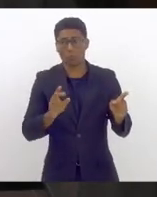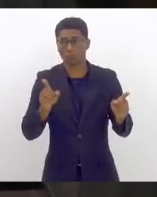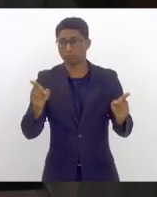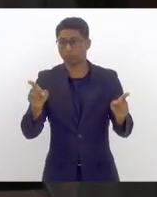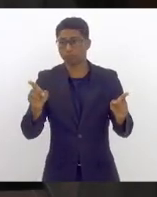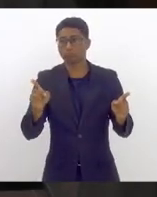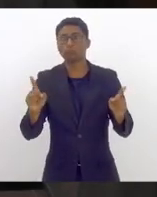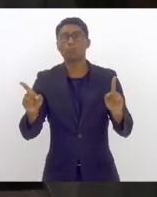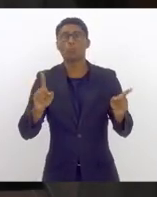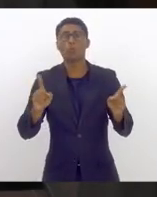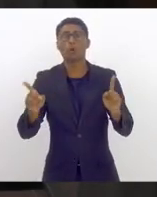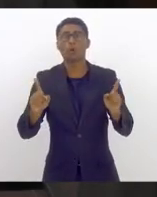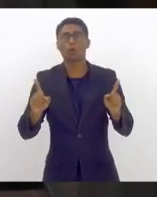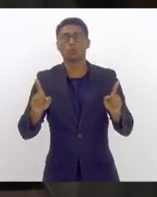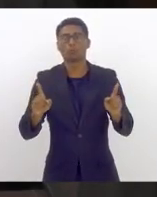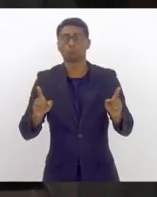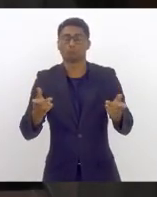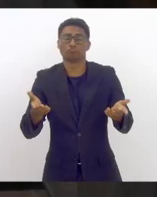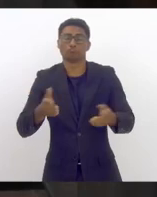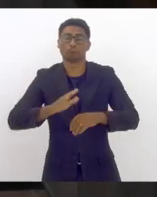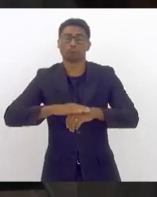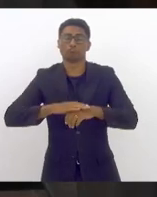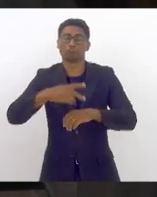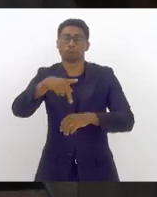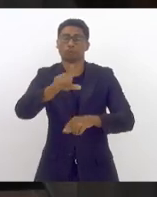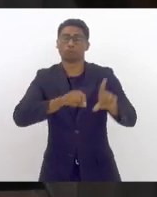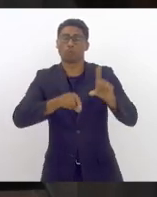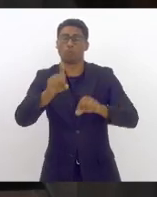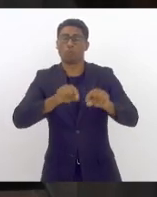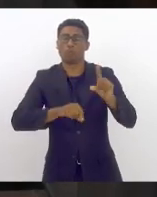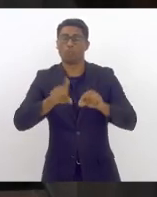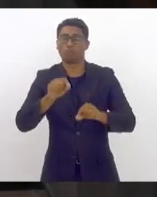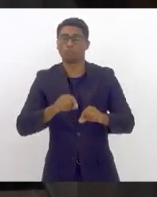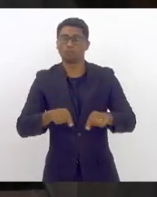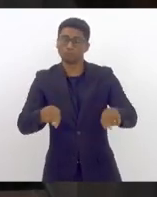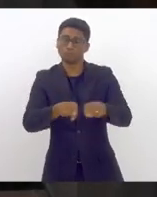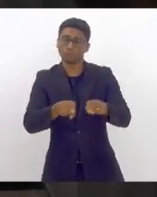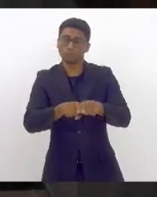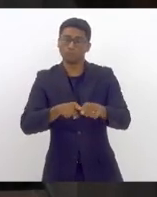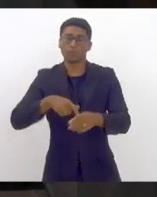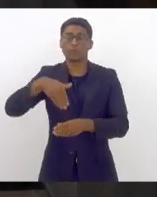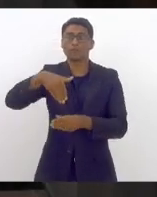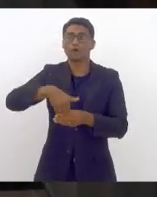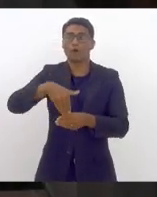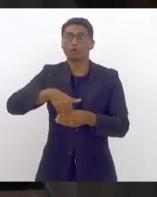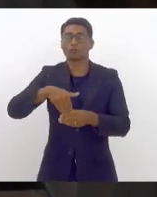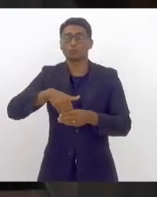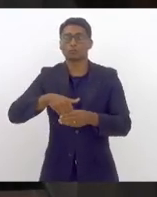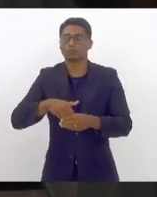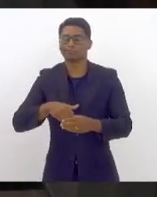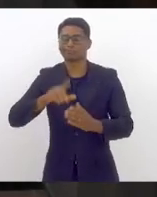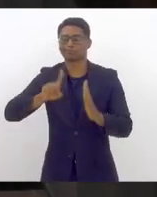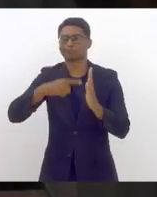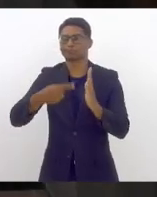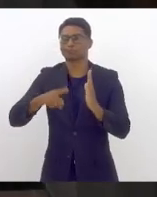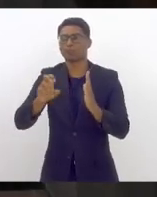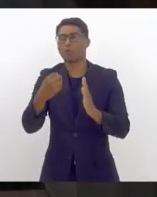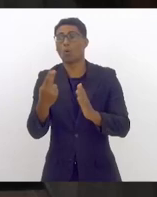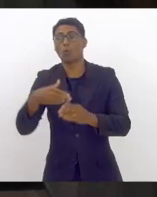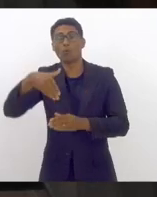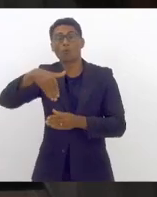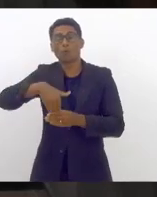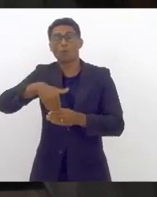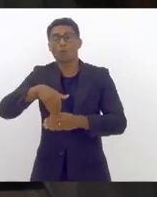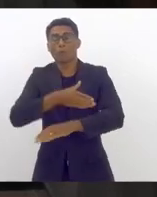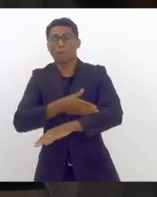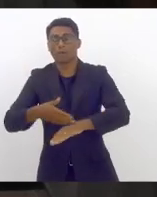outro. É claro que a senhora pode me dizer que ainda existe o voto nulo ou branco, mas eu sou daqueles